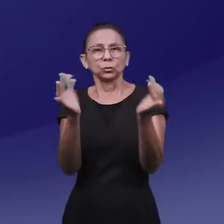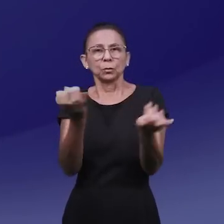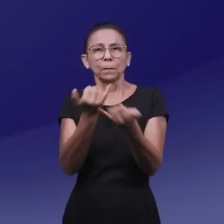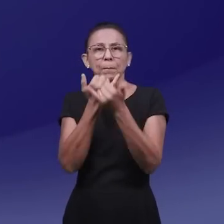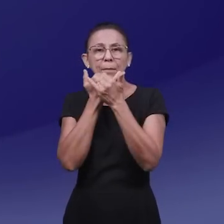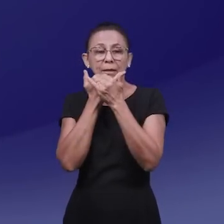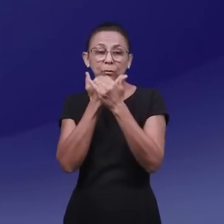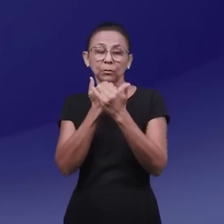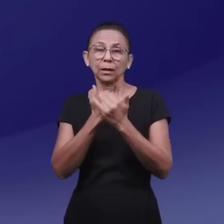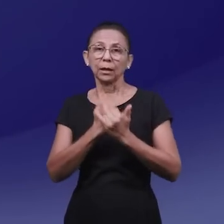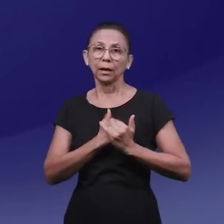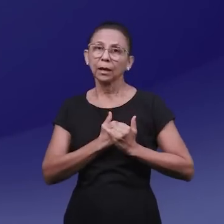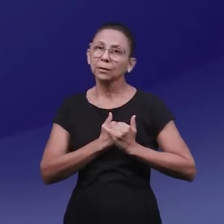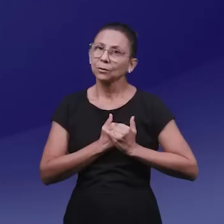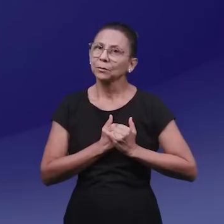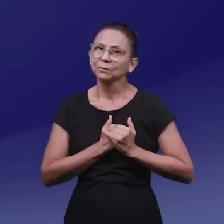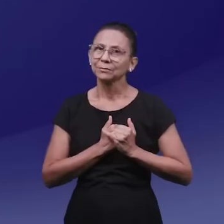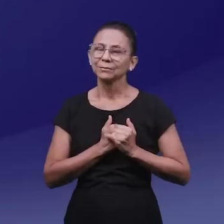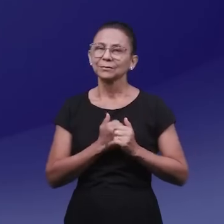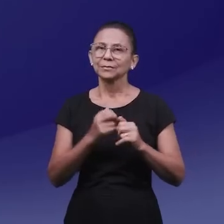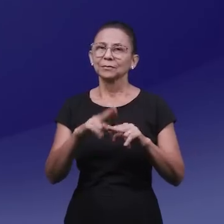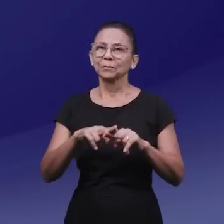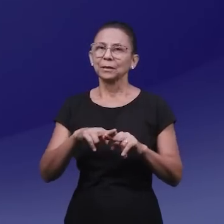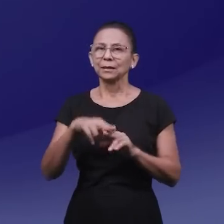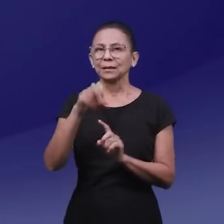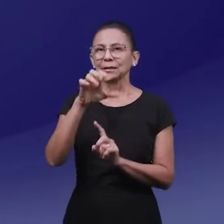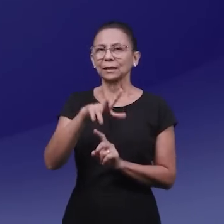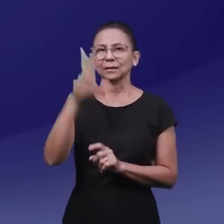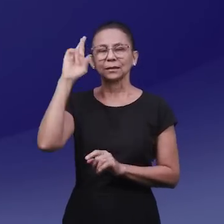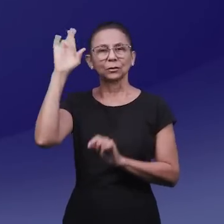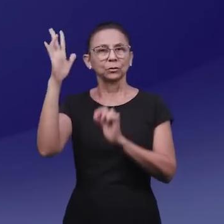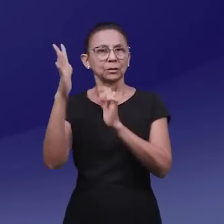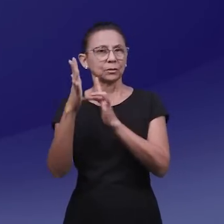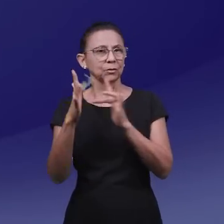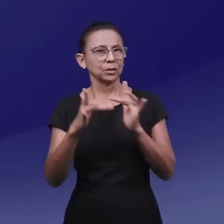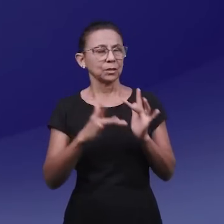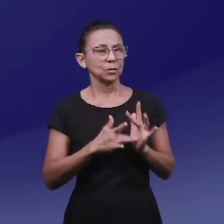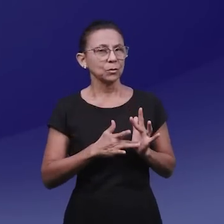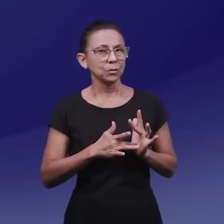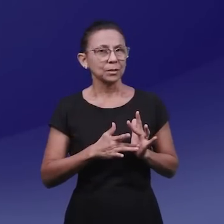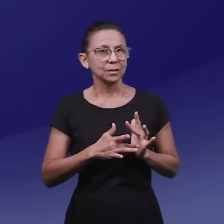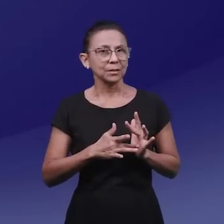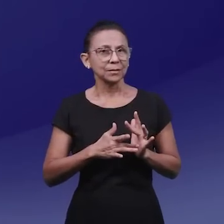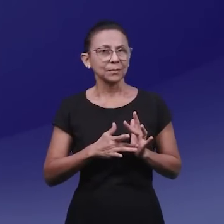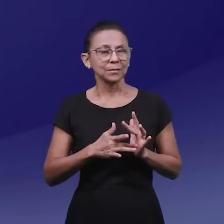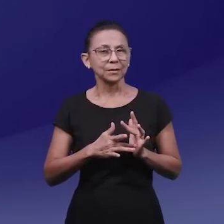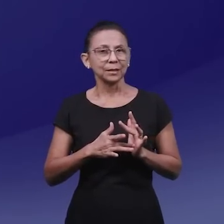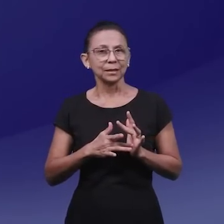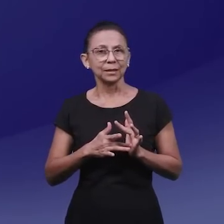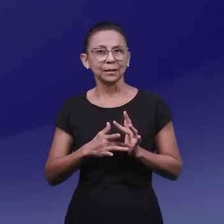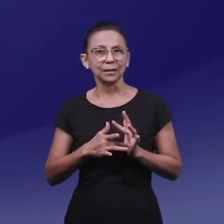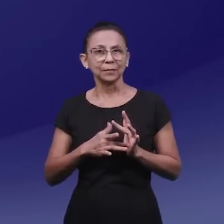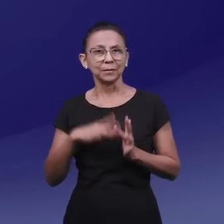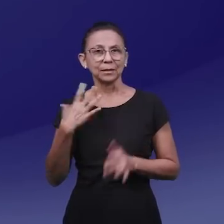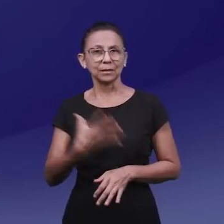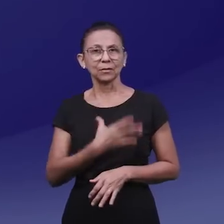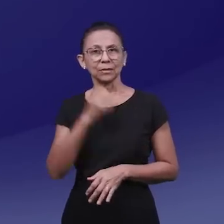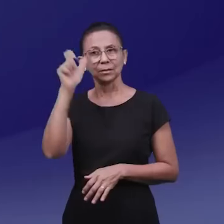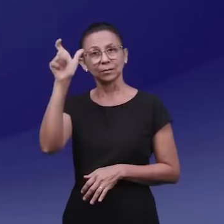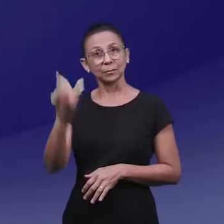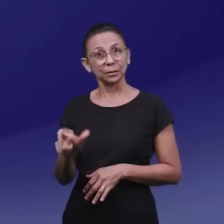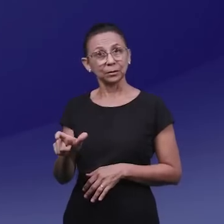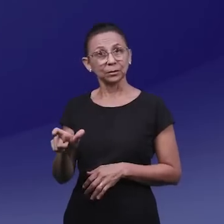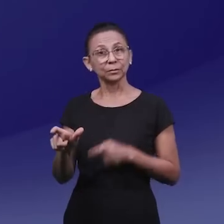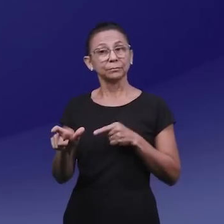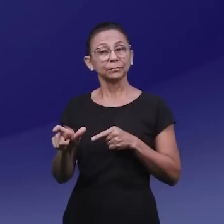dessa justificação. Ele fala aqui no capítulo, no Romanos 5, ele diz assim, tendo sido, pois,